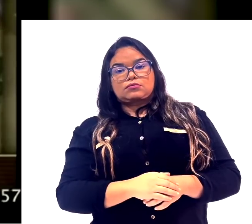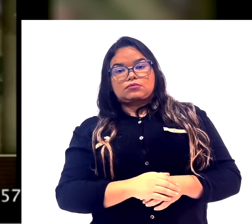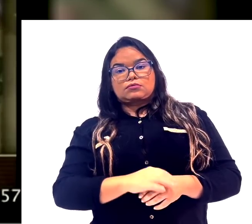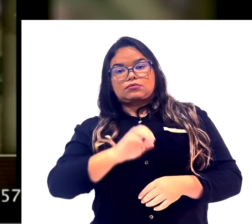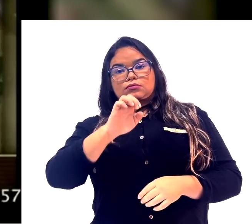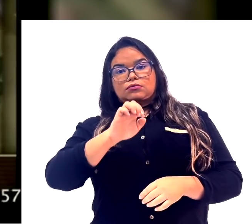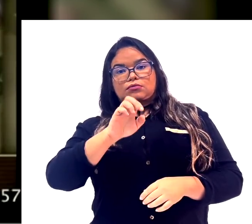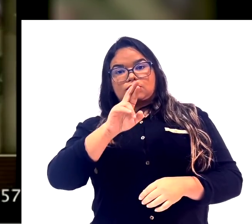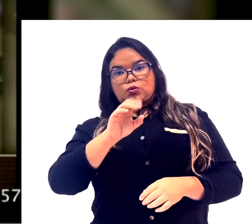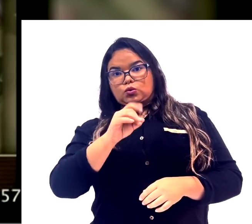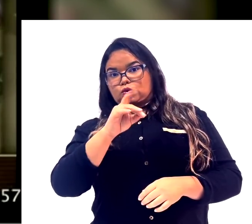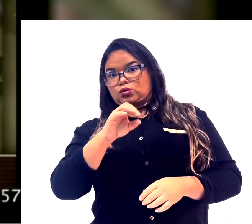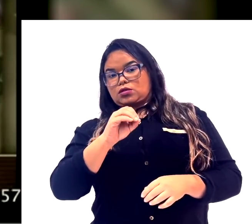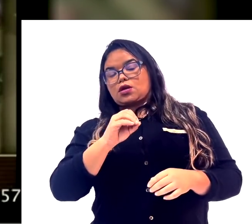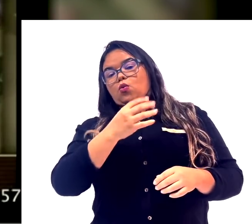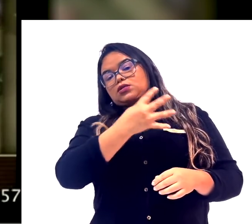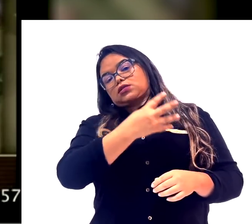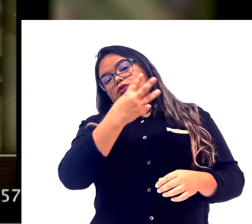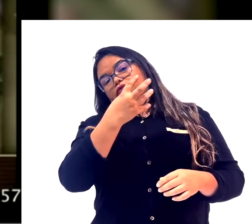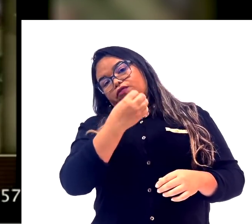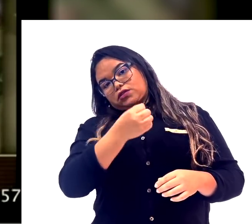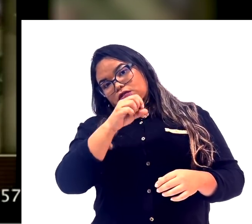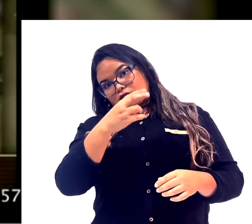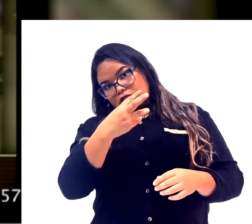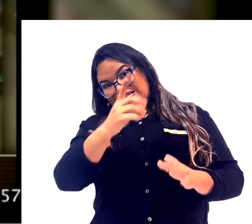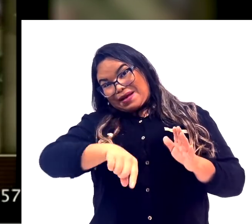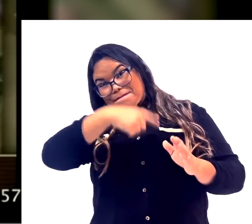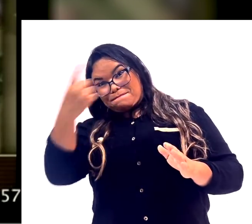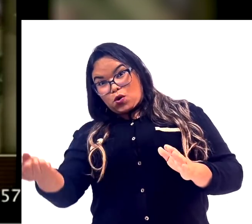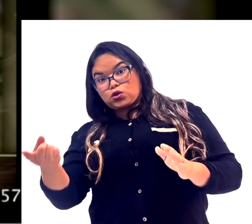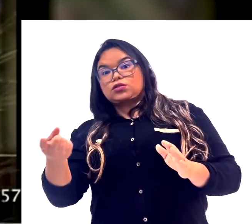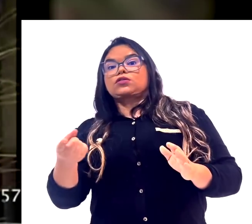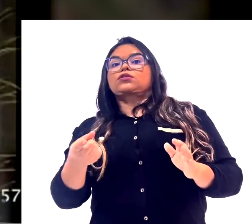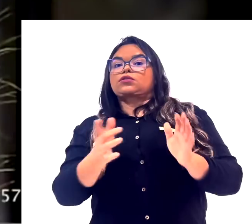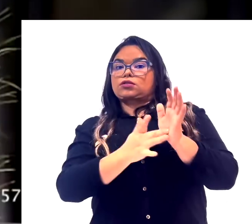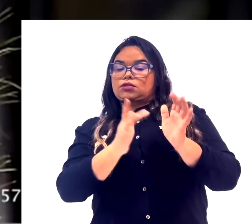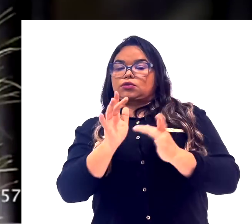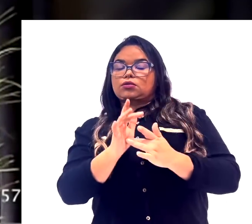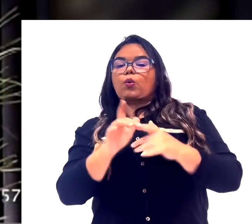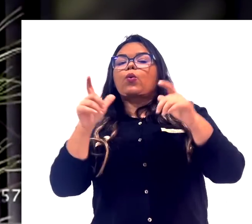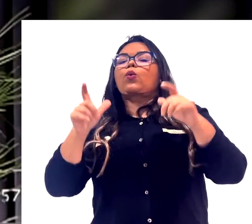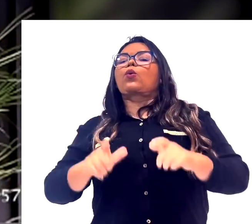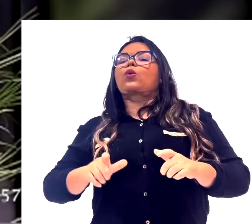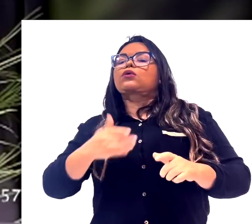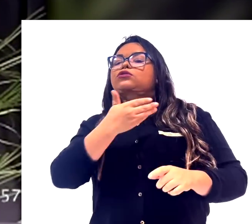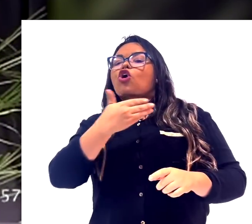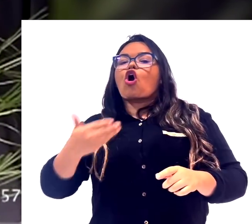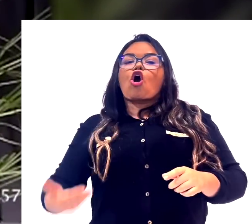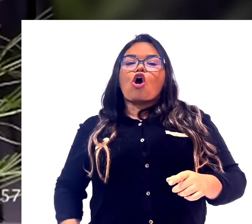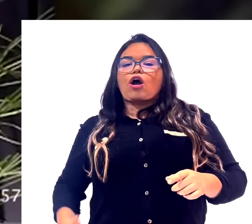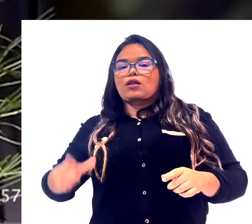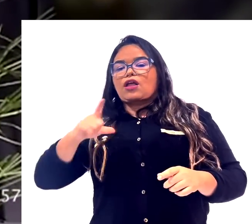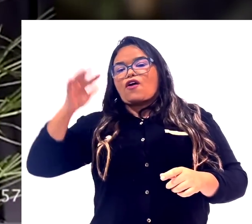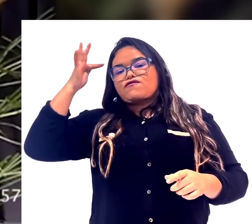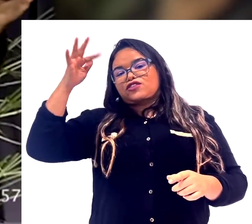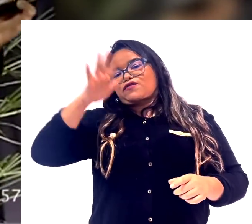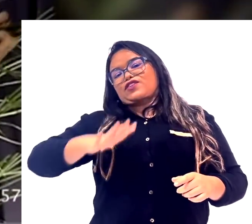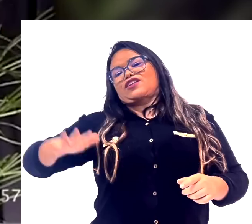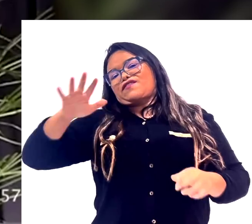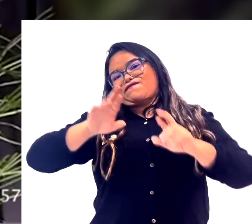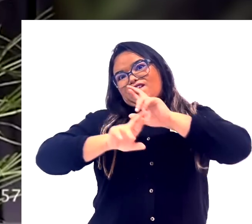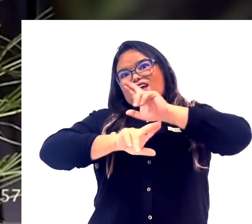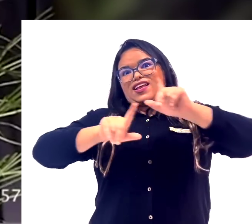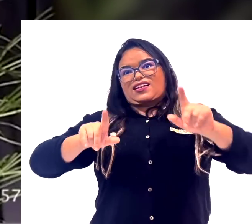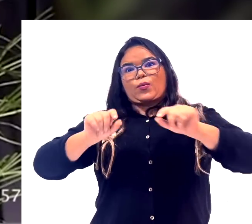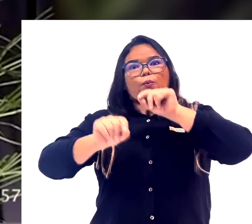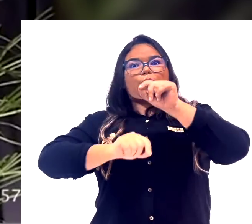Cristo. Olhem onde eles governavam. Esse povo tinha uma filosofia interessante. E esta filosofia diferia